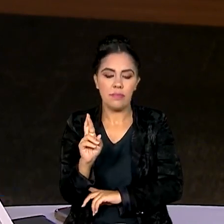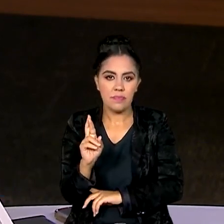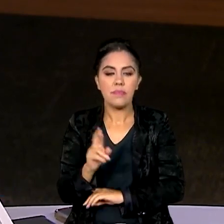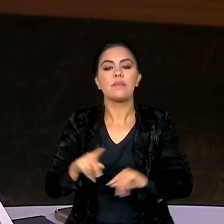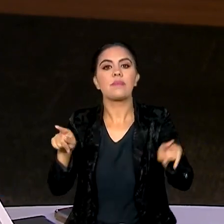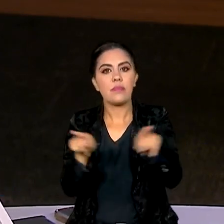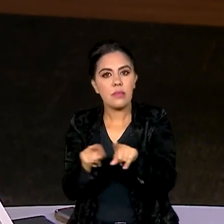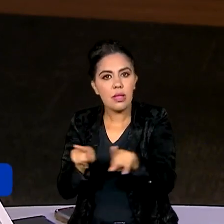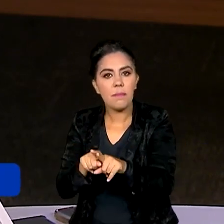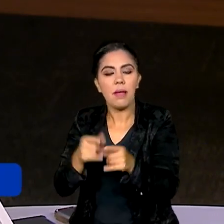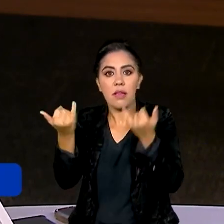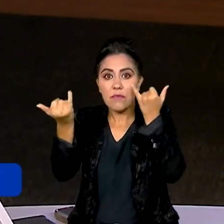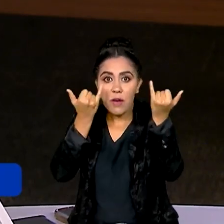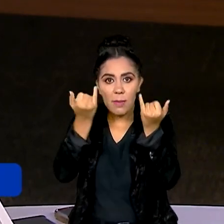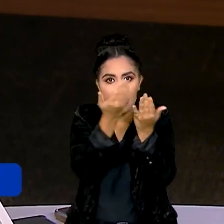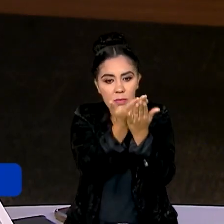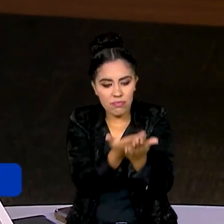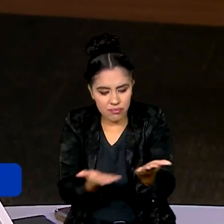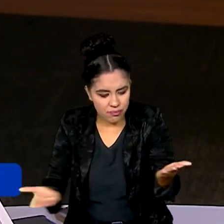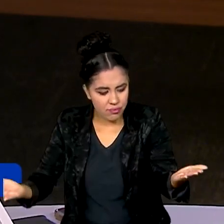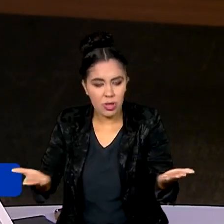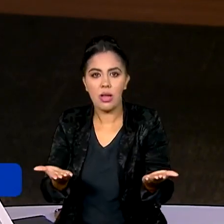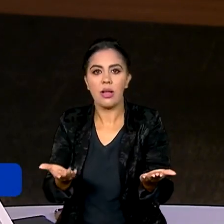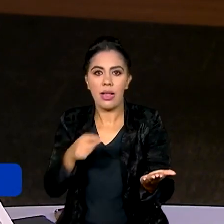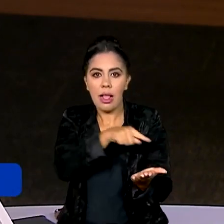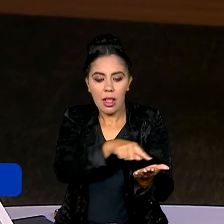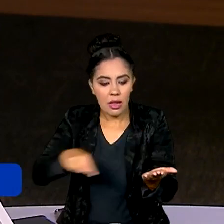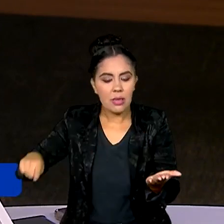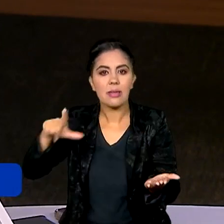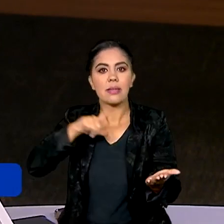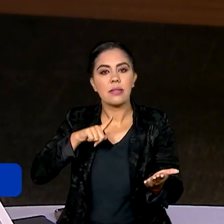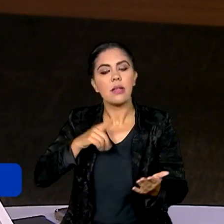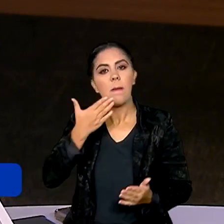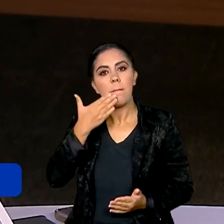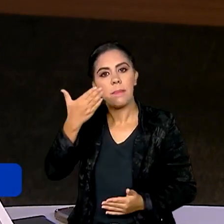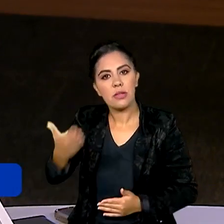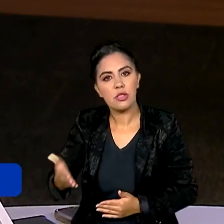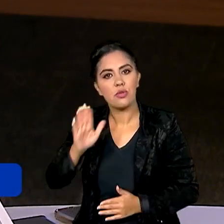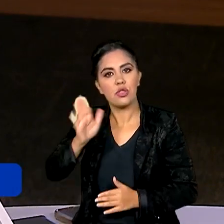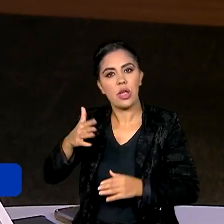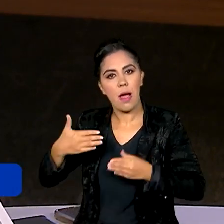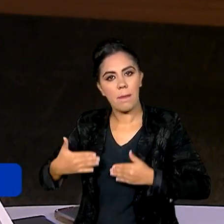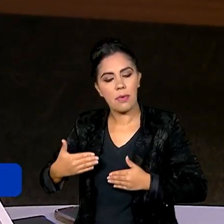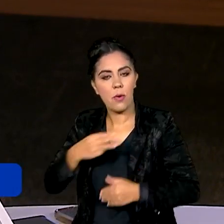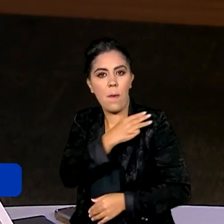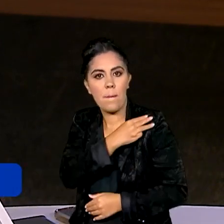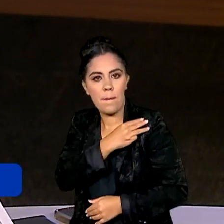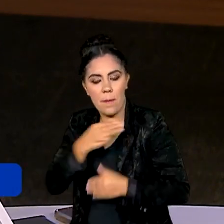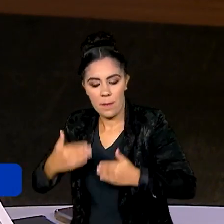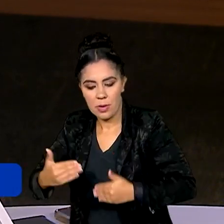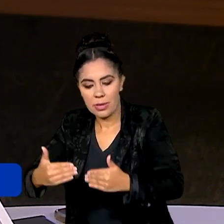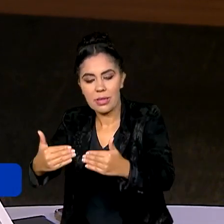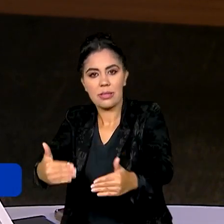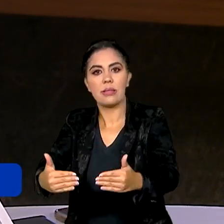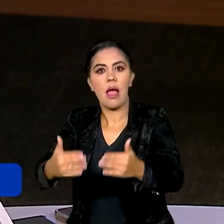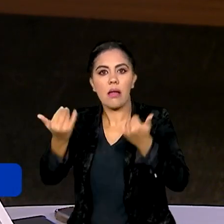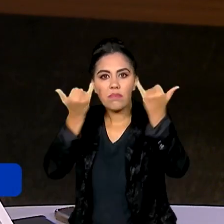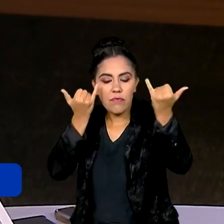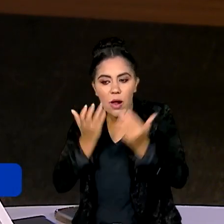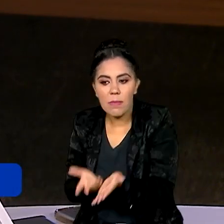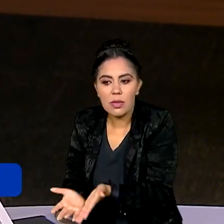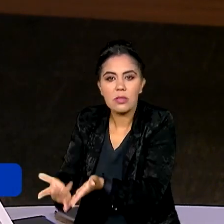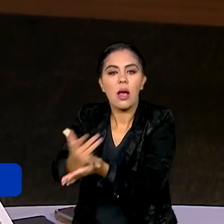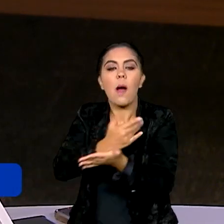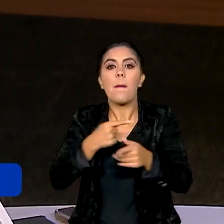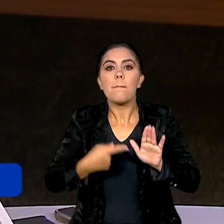Apresentam dados e nós pedimos que o Ministério tente apurar isso e dados internacionais. Eles apresentam dados que apontam que o